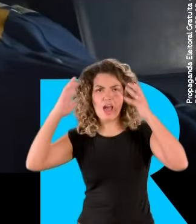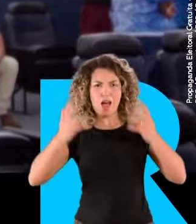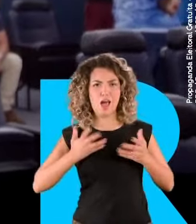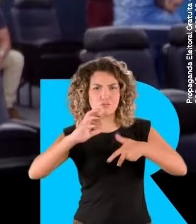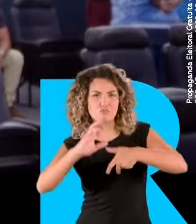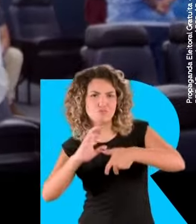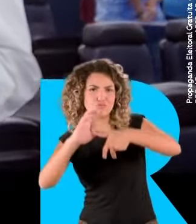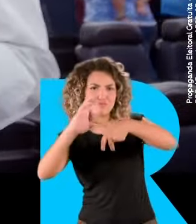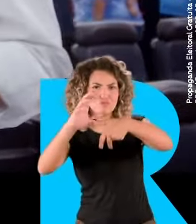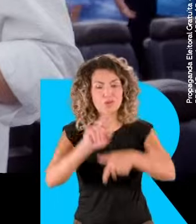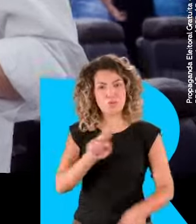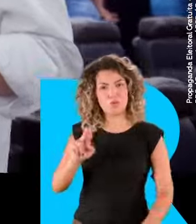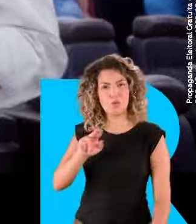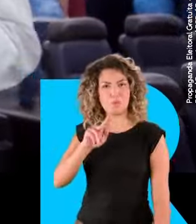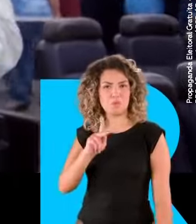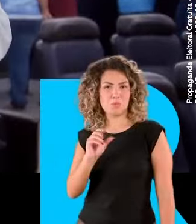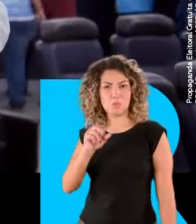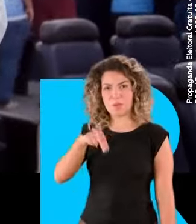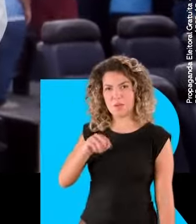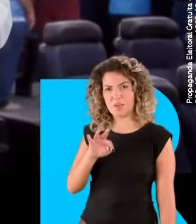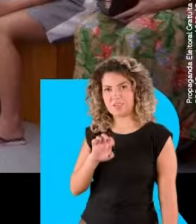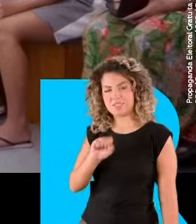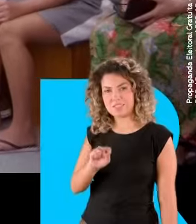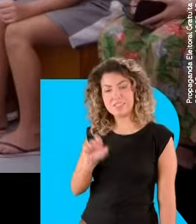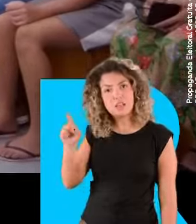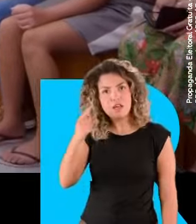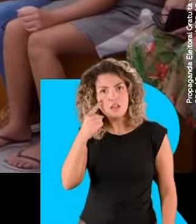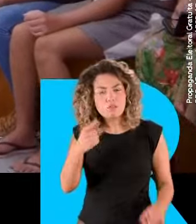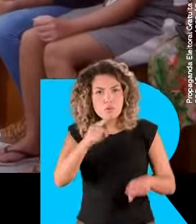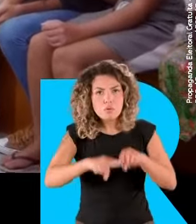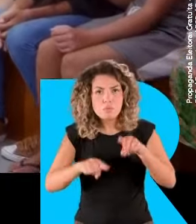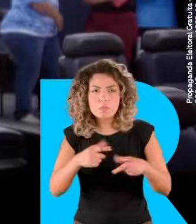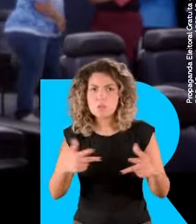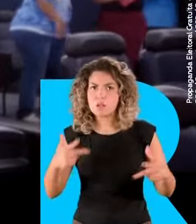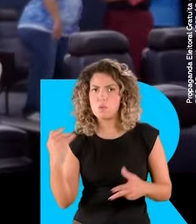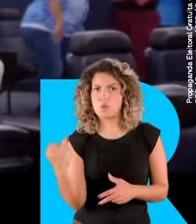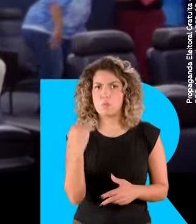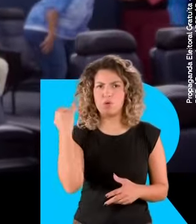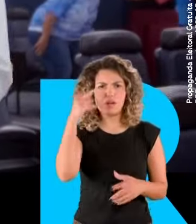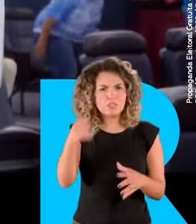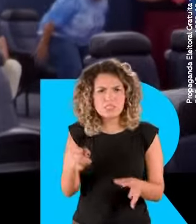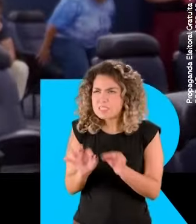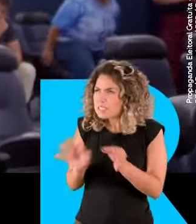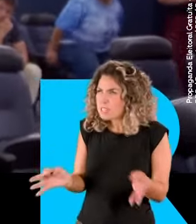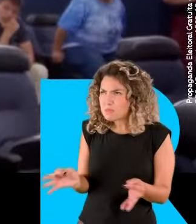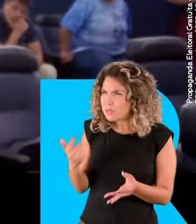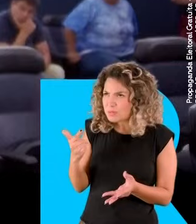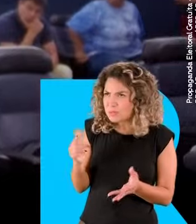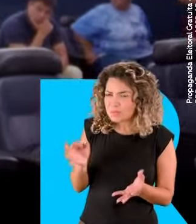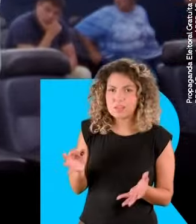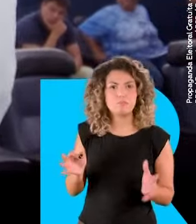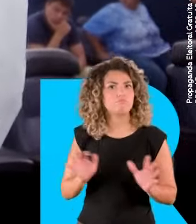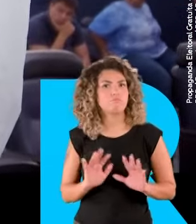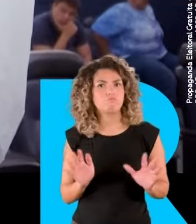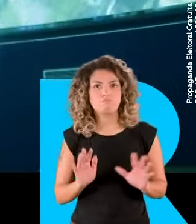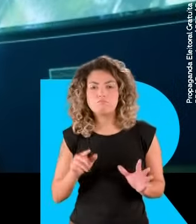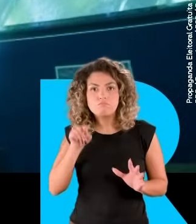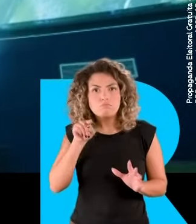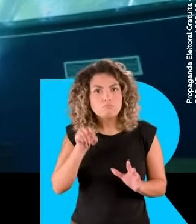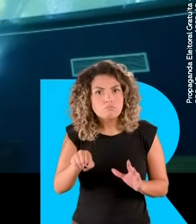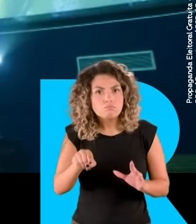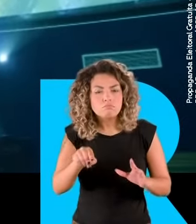astronauta, Marcos Pontes, que está aqui visitando esse equipamento super importante. E não é qualquer equipamento, né, Marcos? Não, de jeito